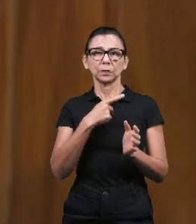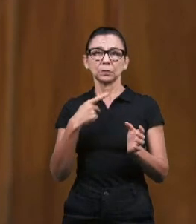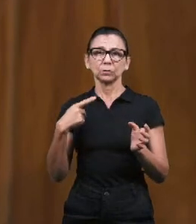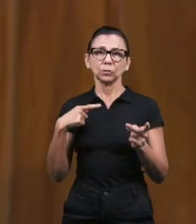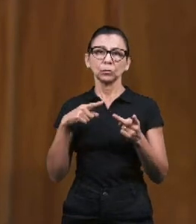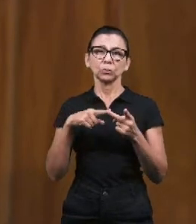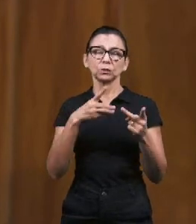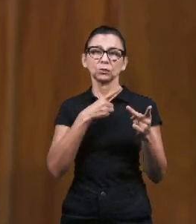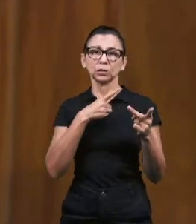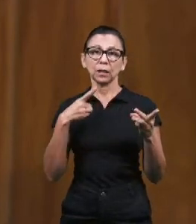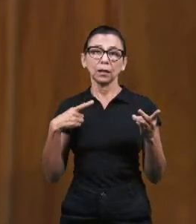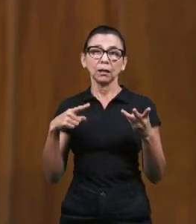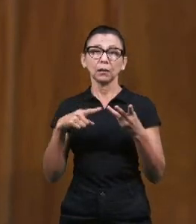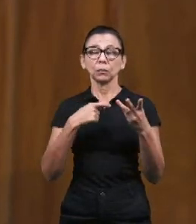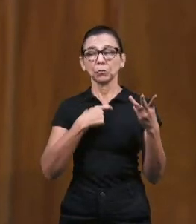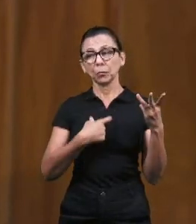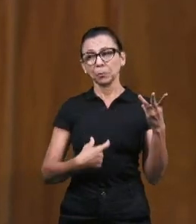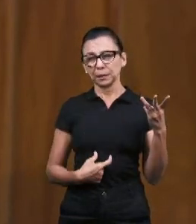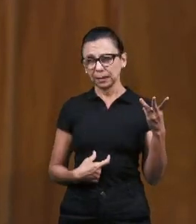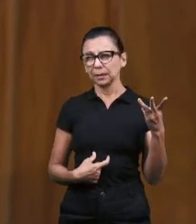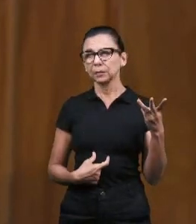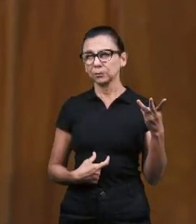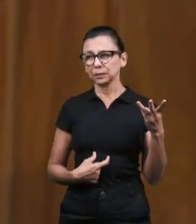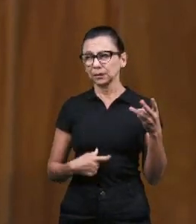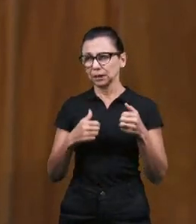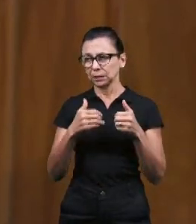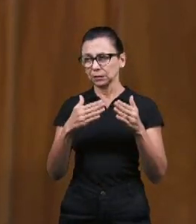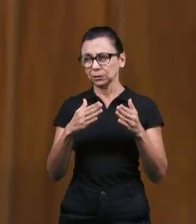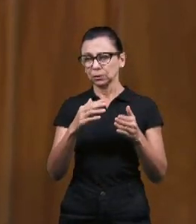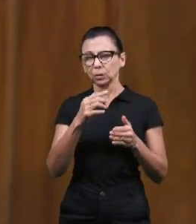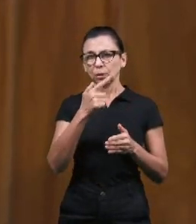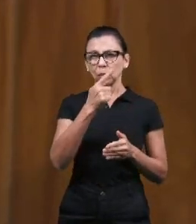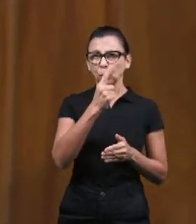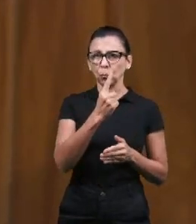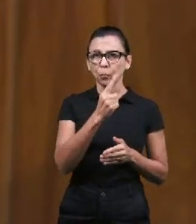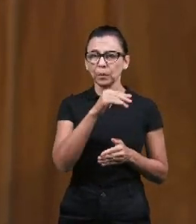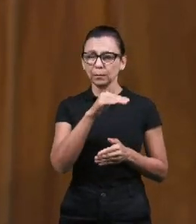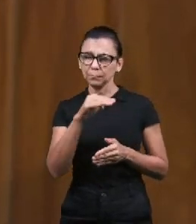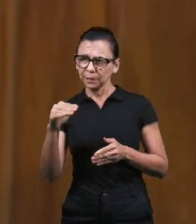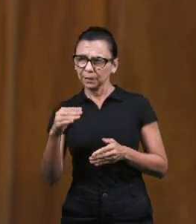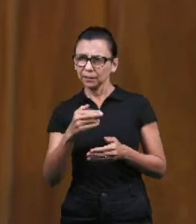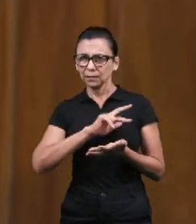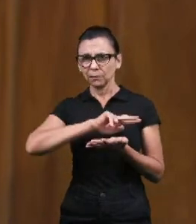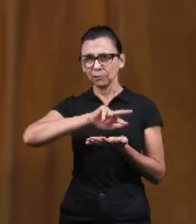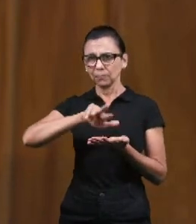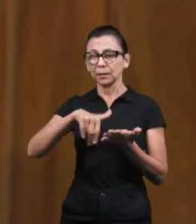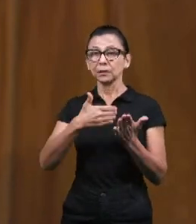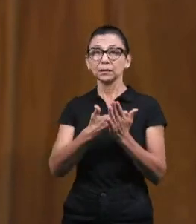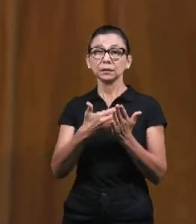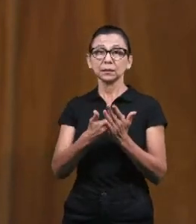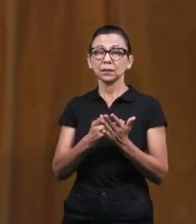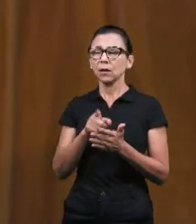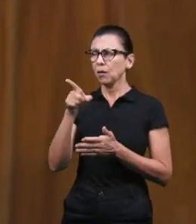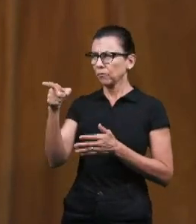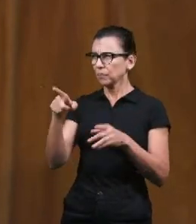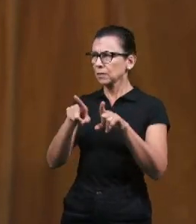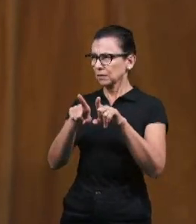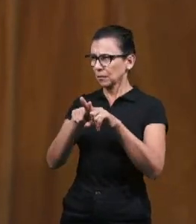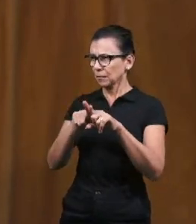obreiros, né? A partir das 13h30 tivemos o seminário, várias aulas foram dadas, inclusive o pastor Marcelo deu uma das aulas,